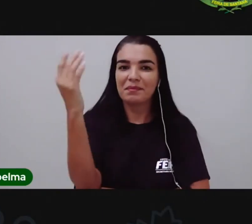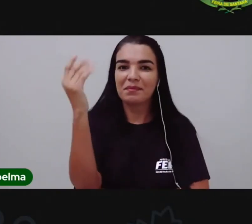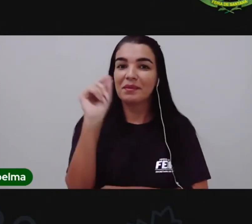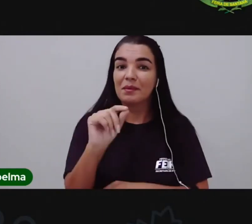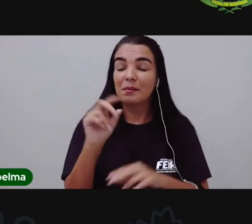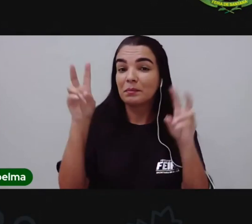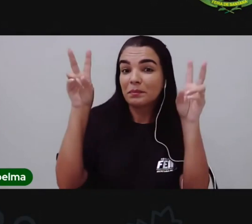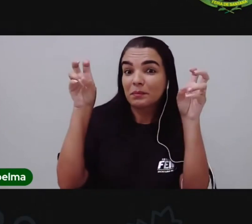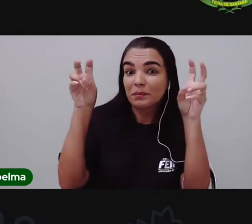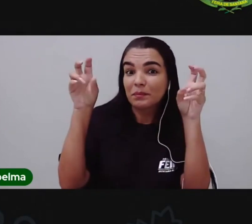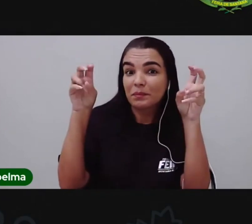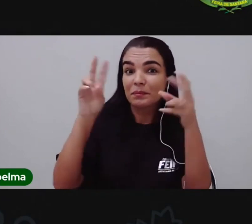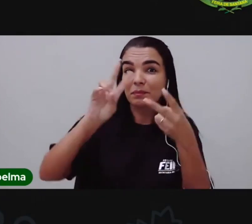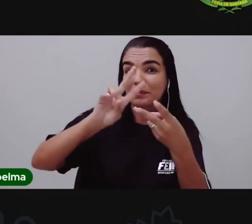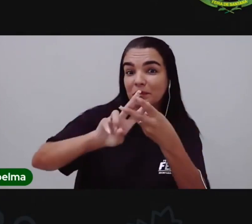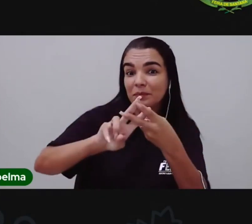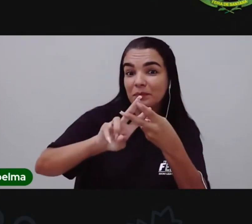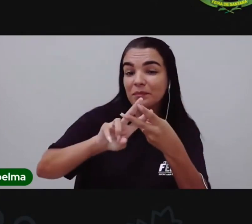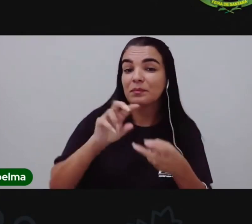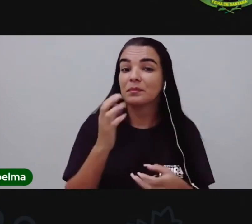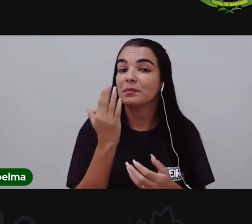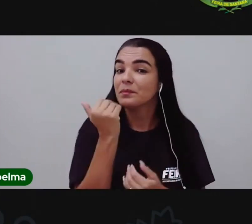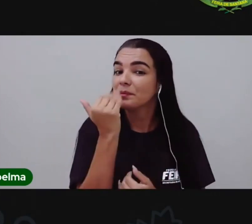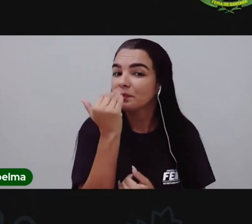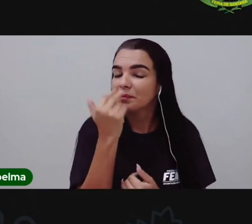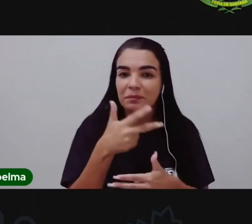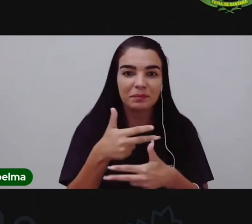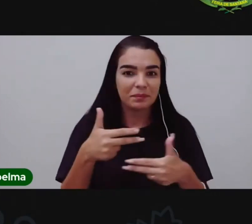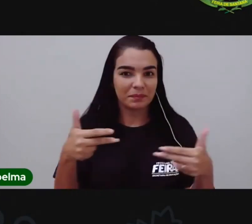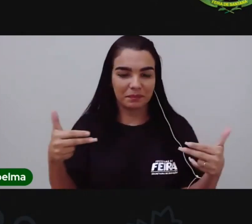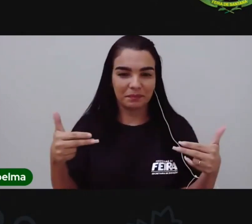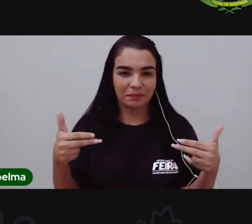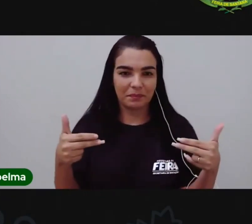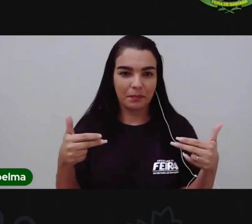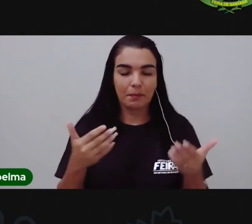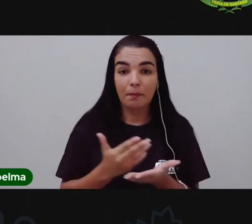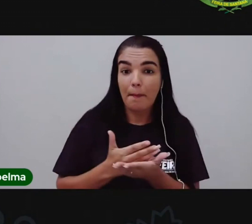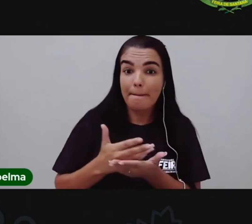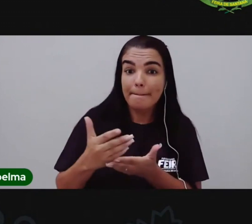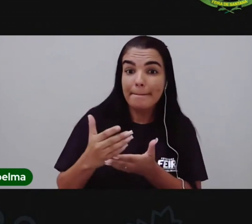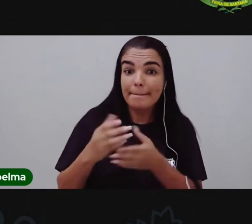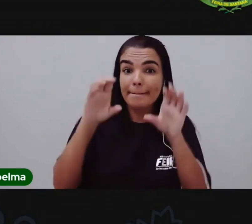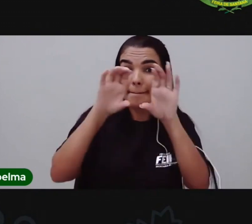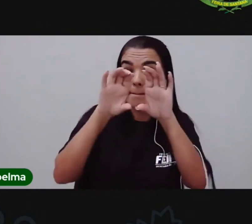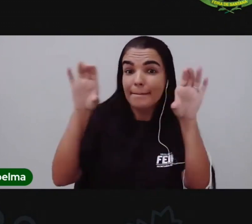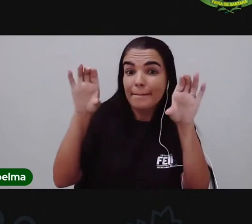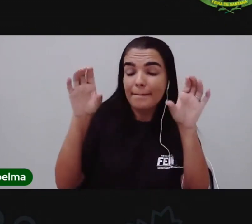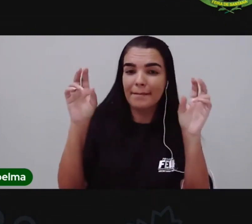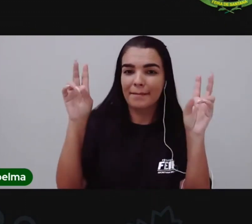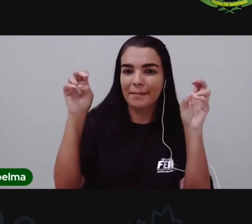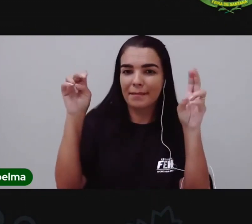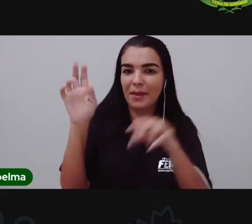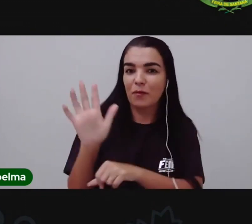assunto de cadeia alimentar. Iremos dar início com um trecho de um filme que é o queridinho